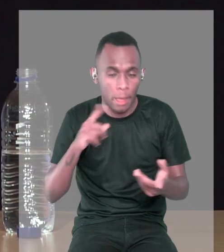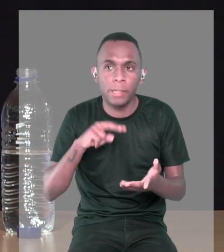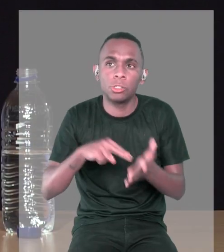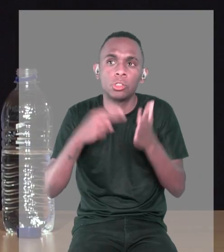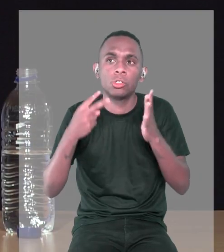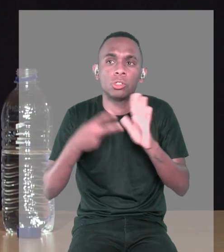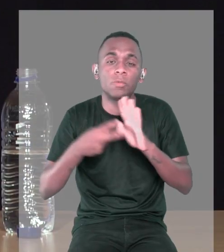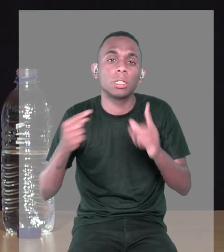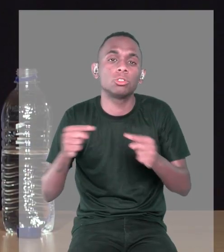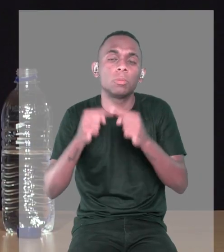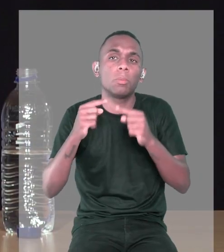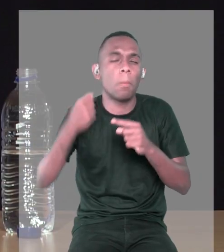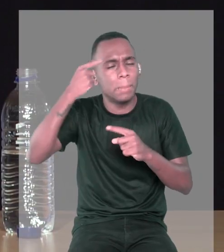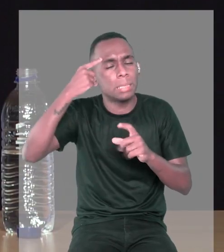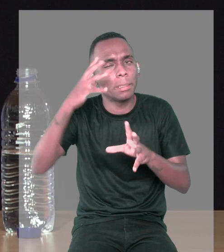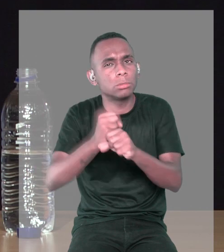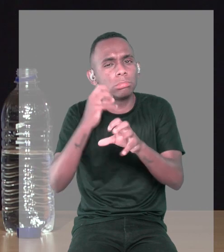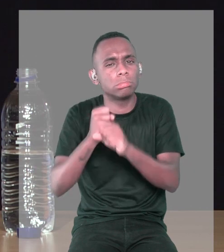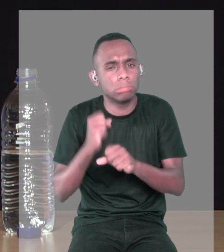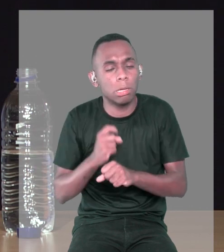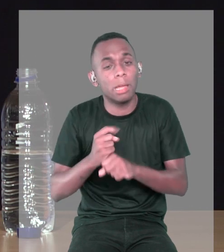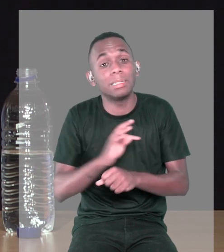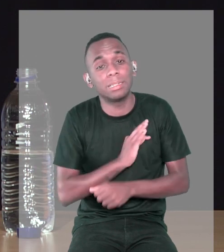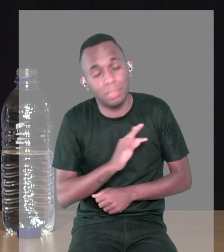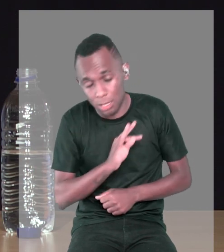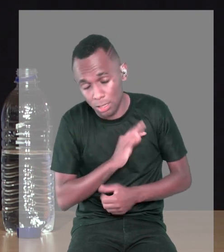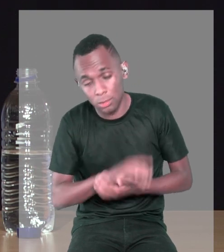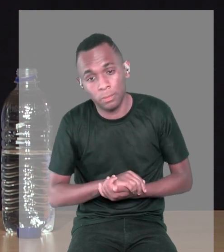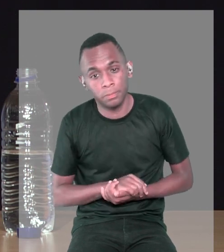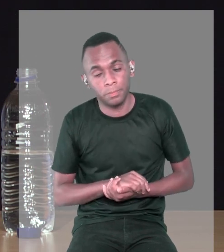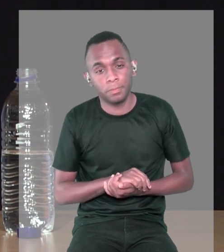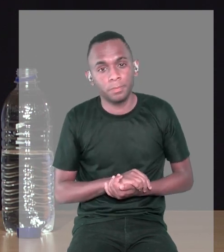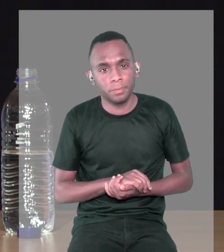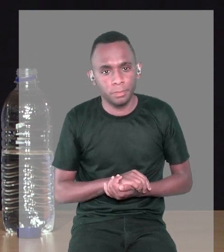E aí, aí há algo, a meu ver, crucial, que é